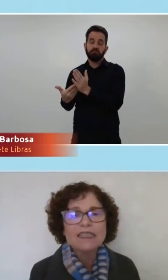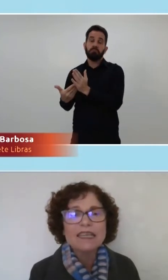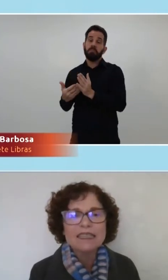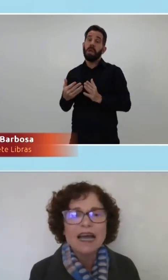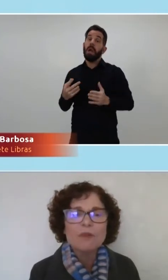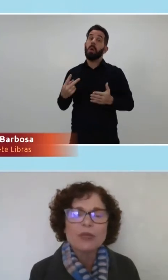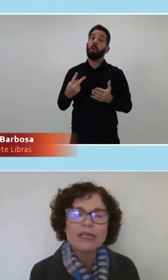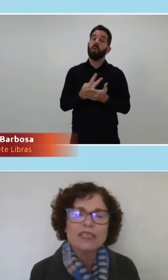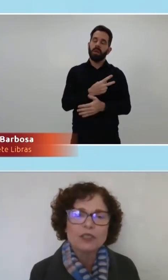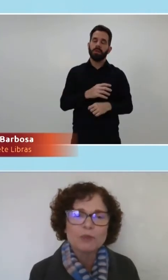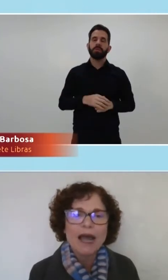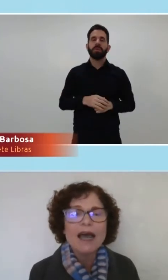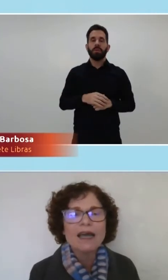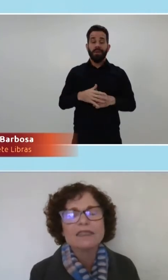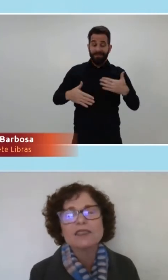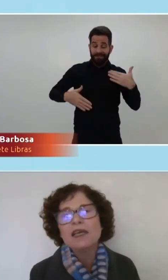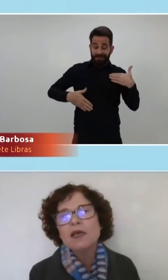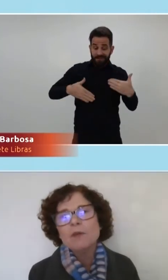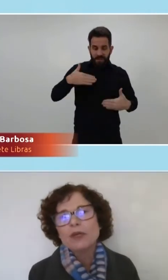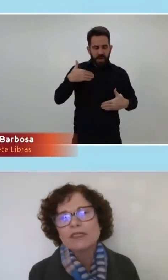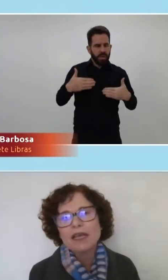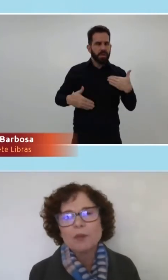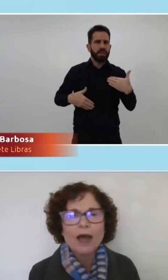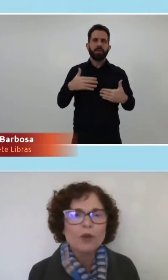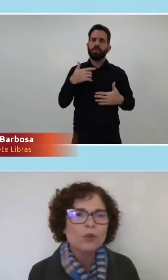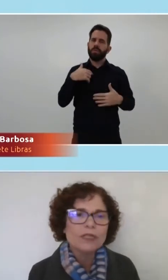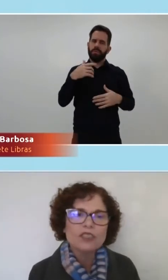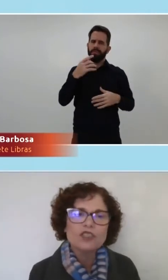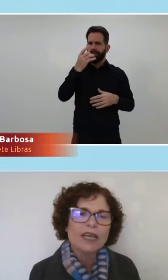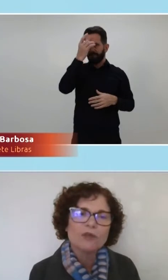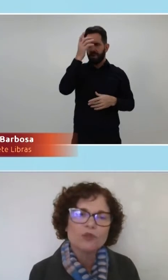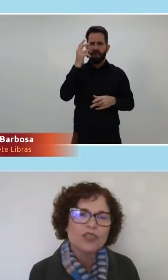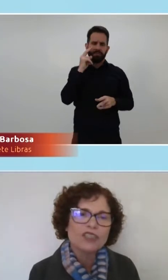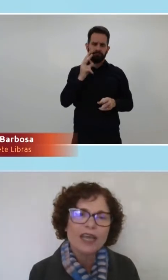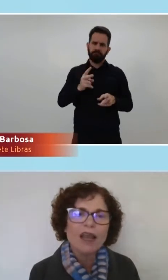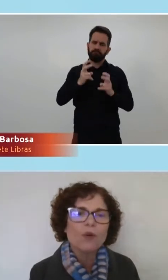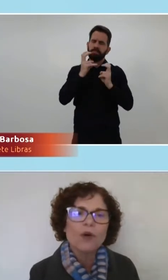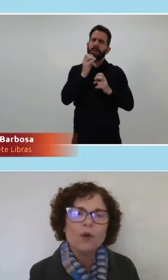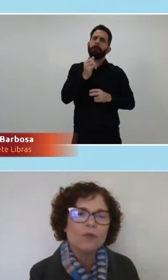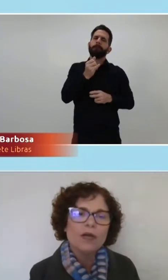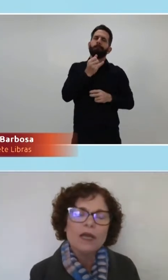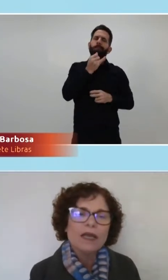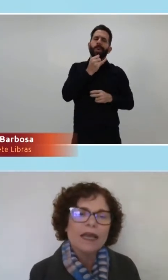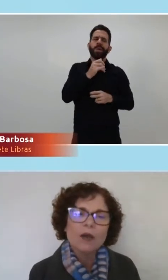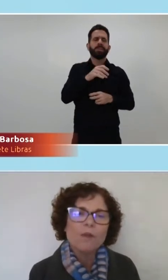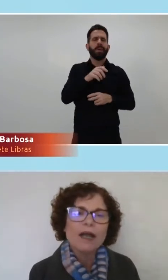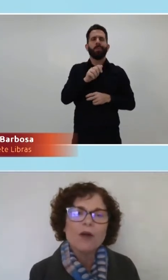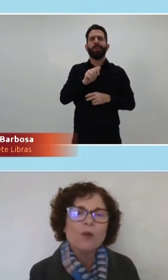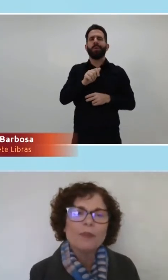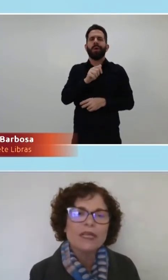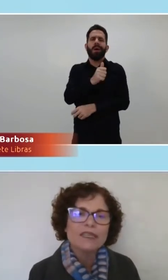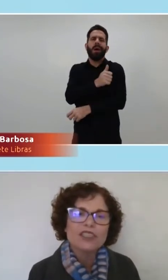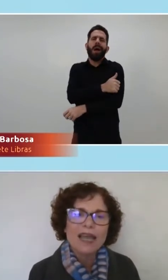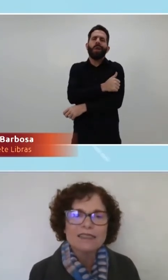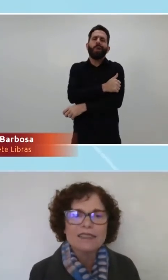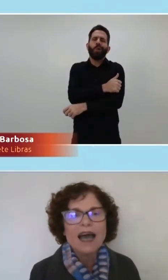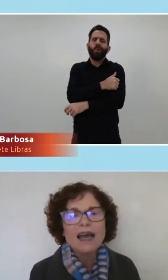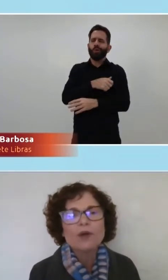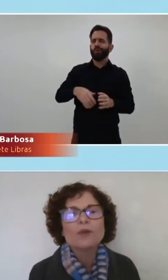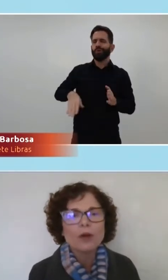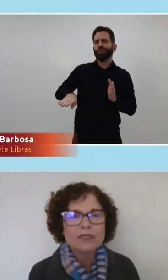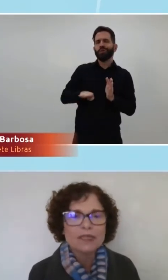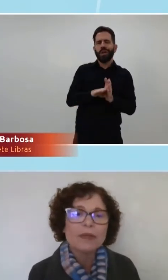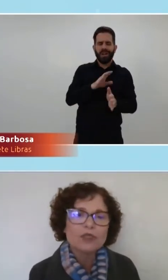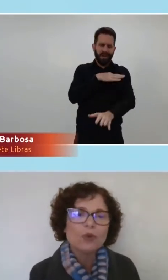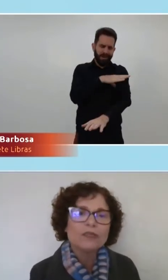de detectar, porque deixa as marcas. Por exemplo, um aluno que chega no dia de calor com, né, com manga comprida de